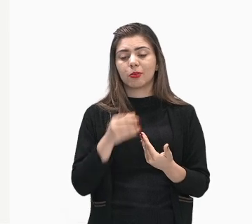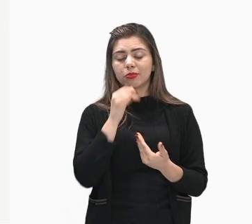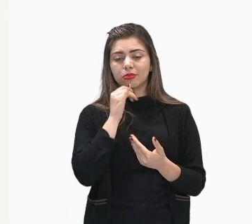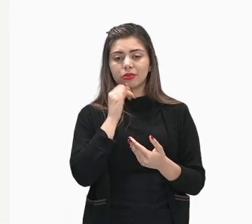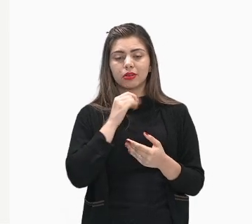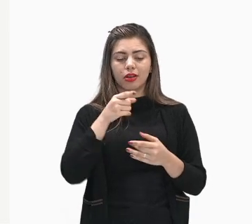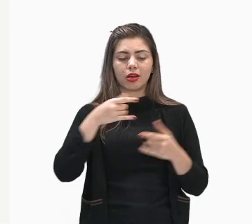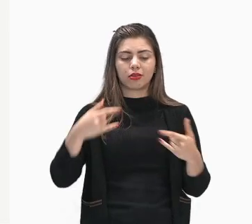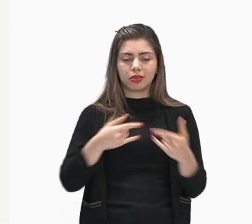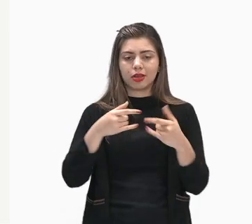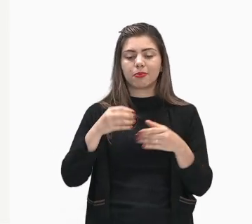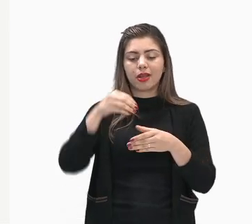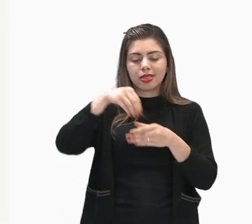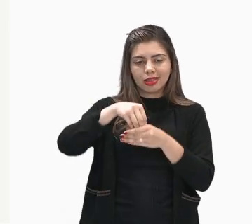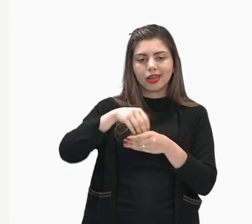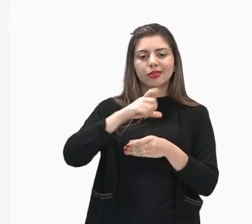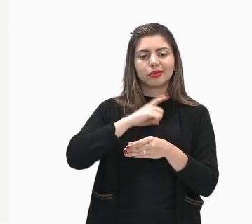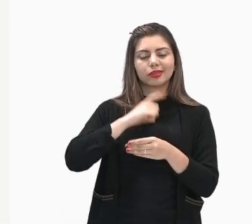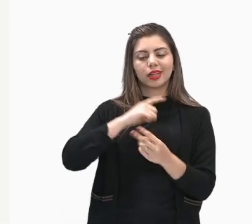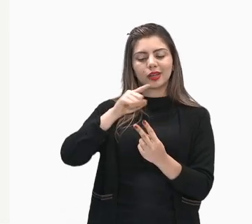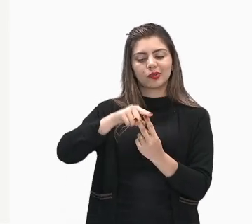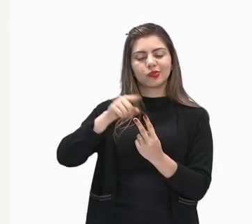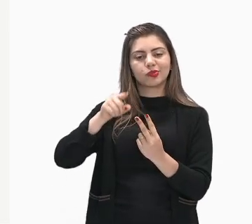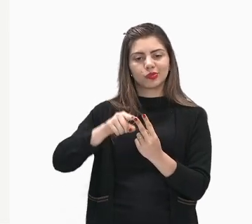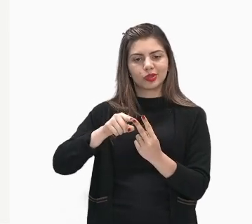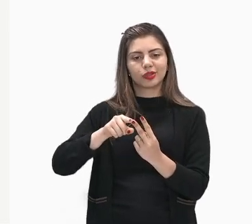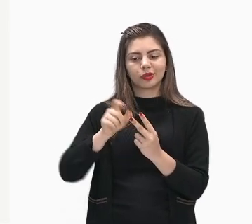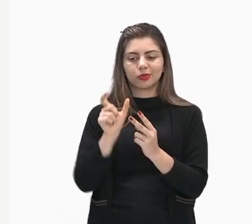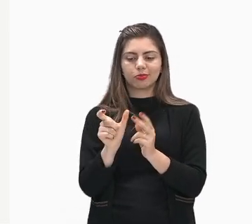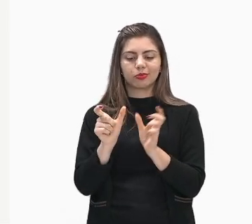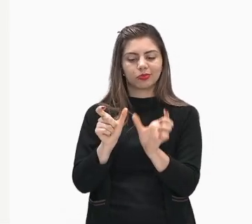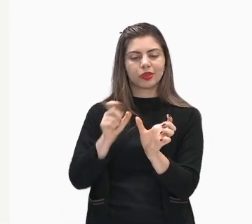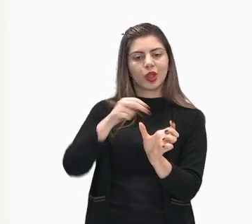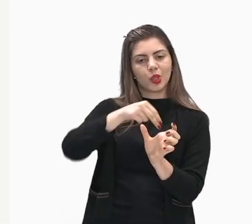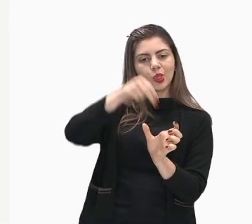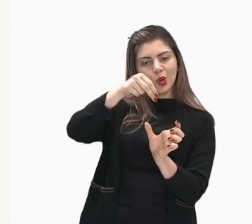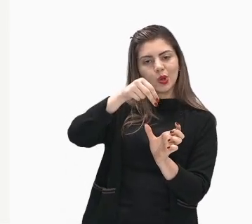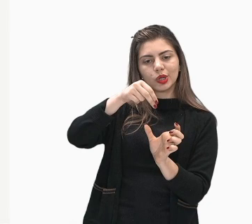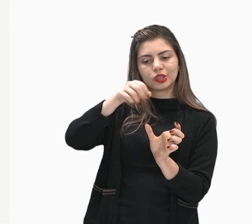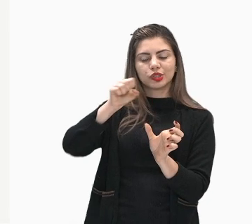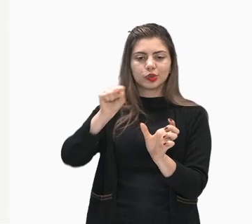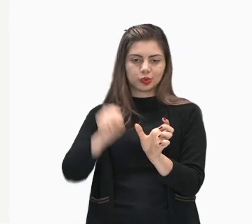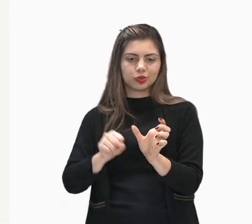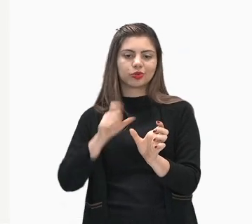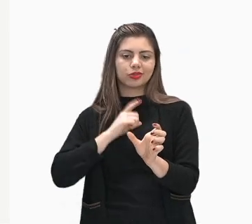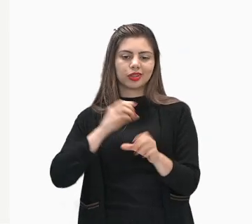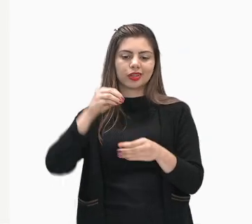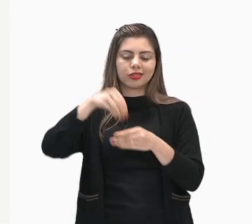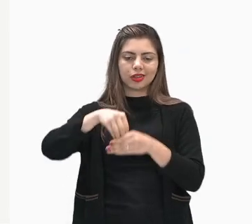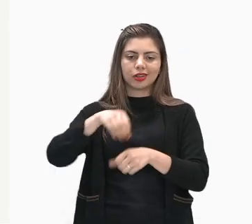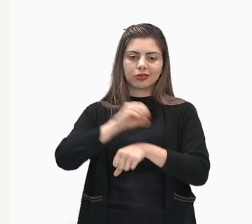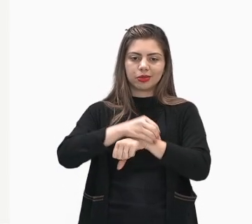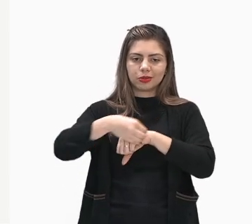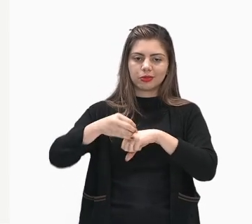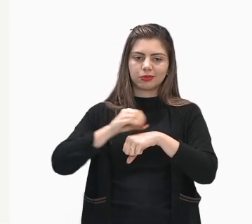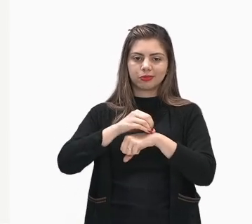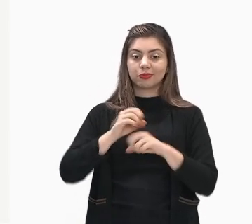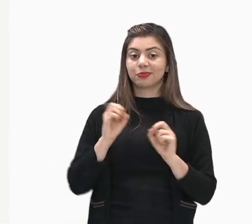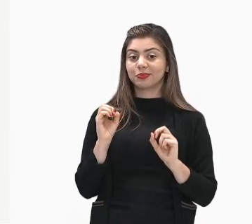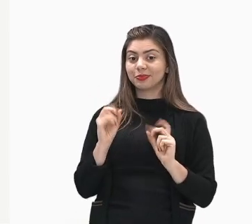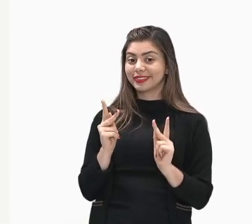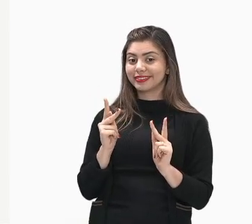serão compostas de dois polos bem definidos, um polo norte e um polo sul. Ok,